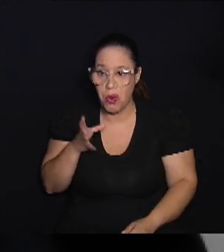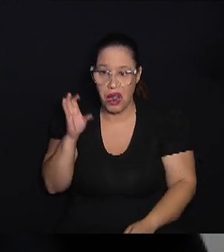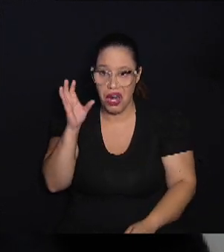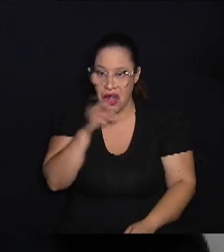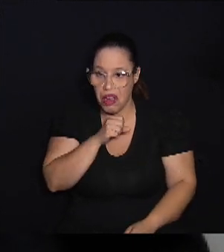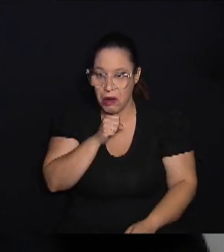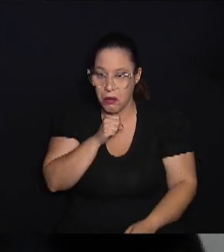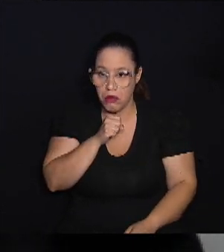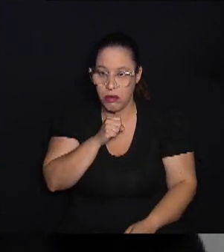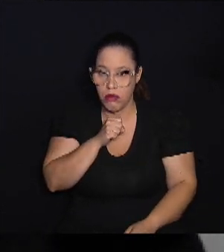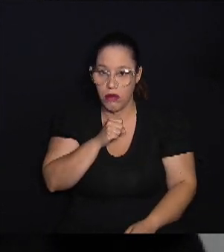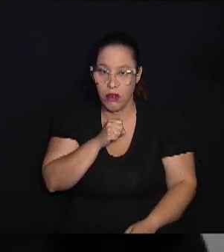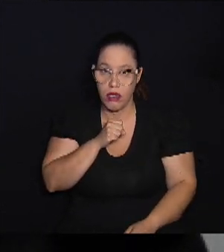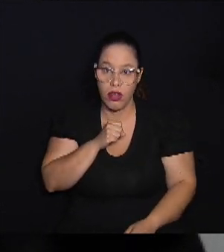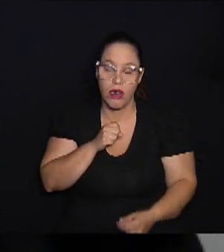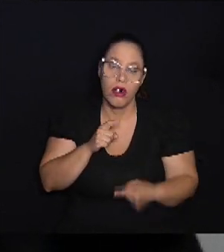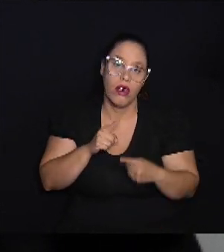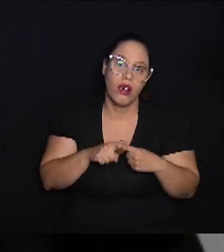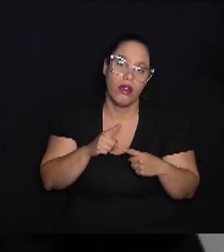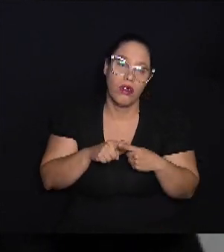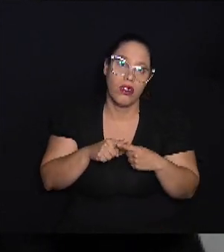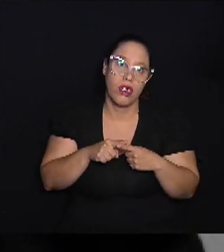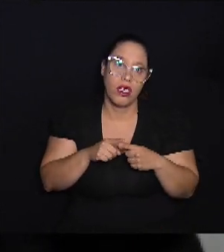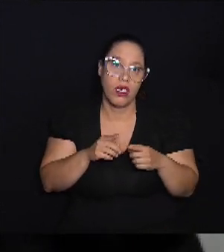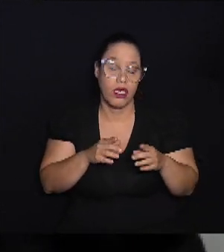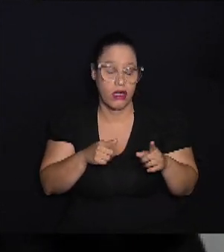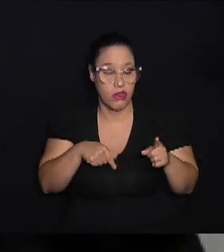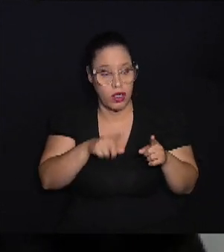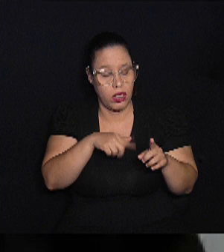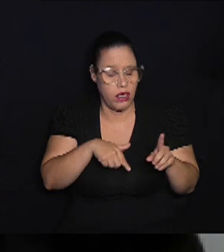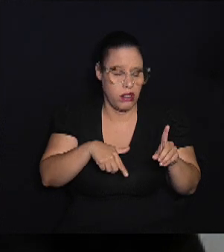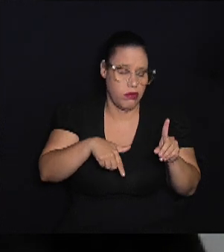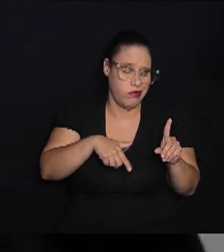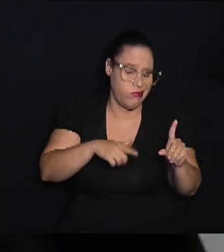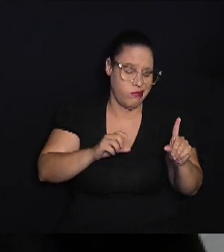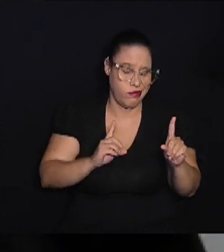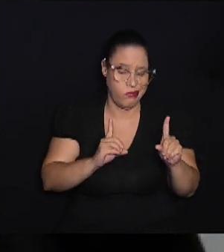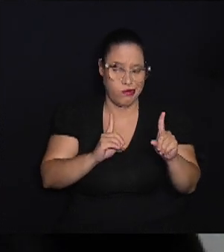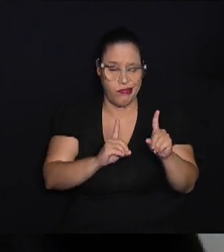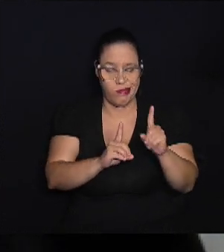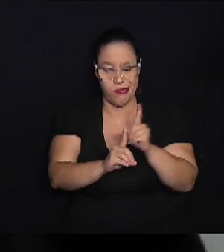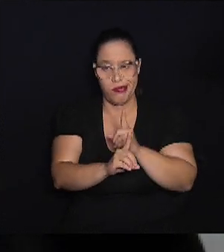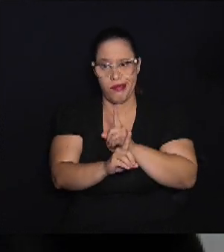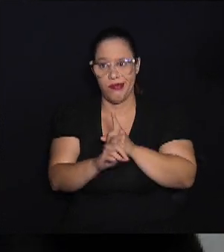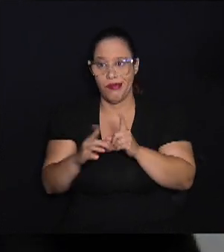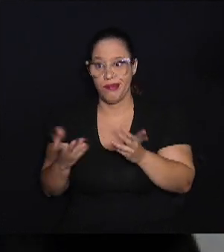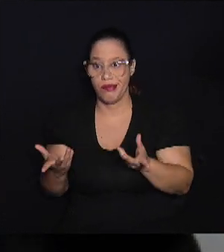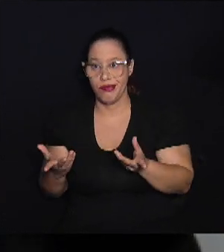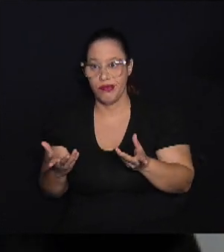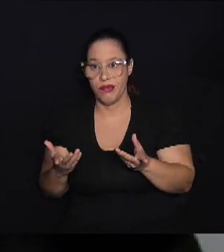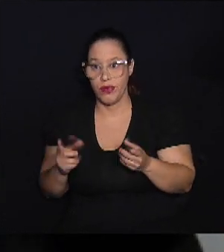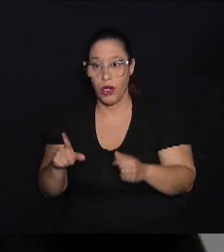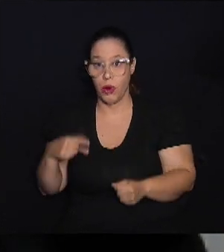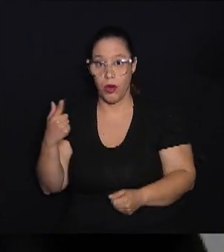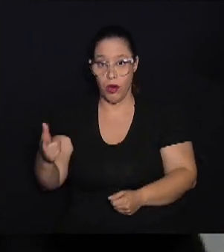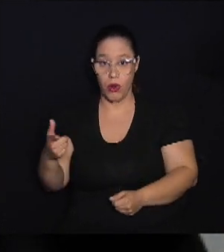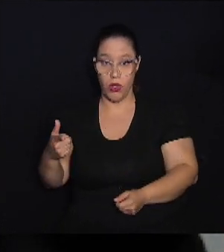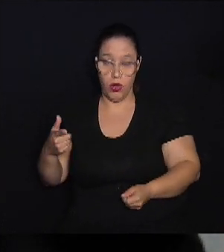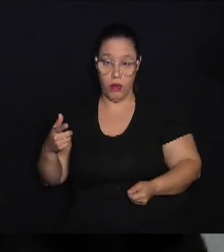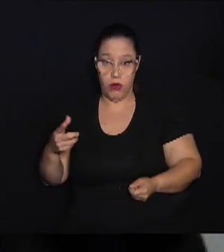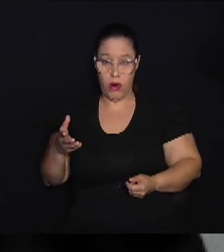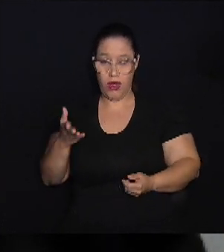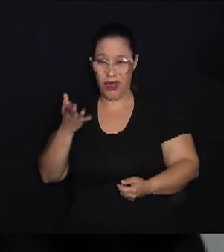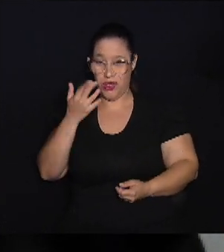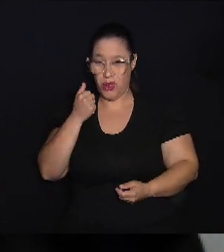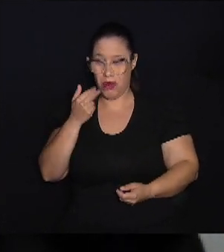do que eu ficar na fila para entrar numa lanchonete e comer uma refeição que o pós-refeição vai me